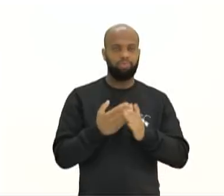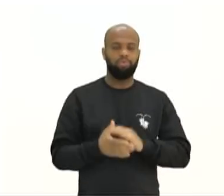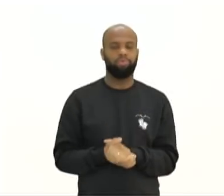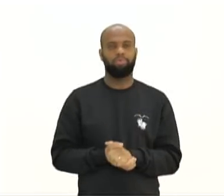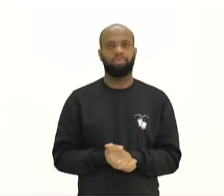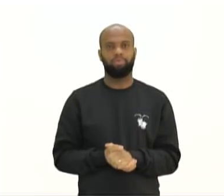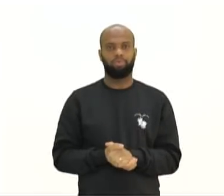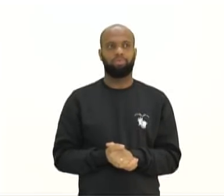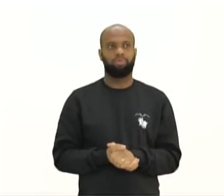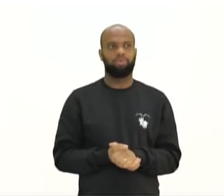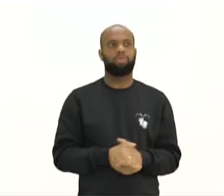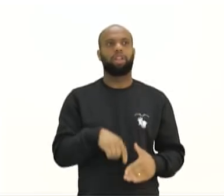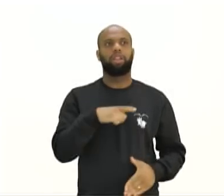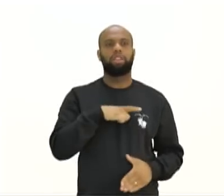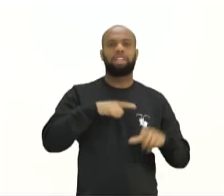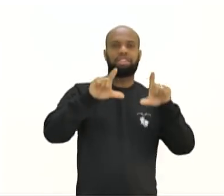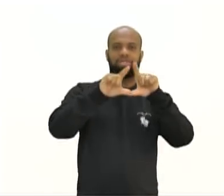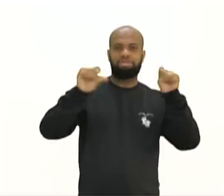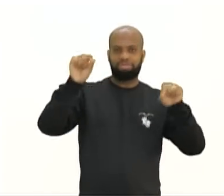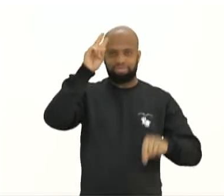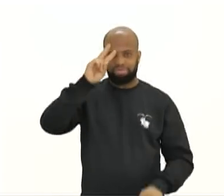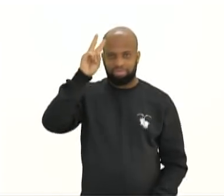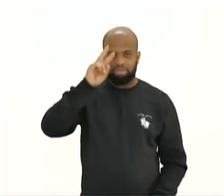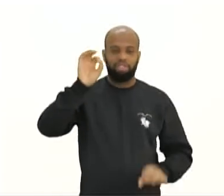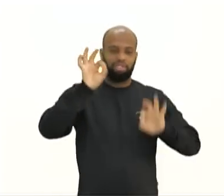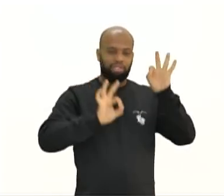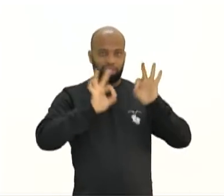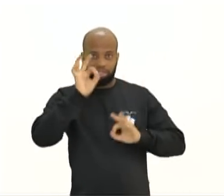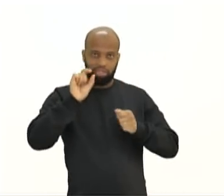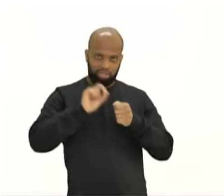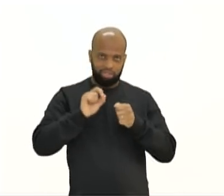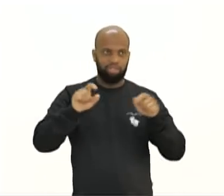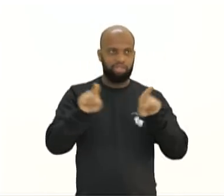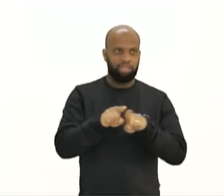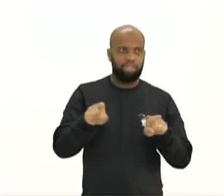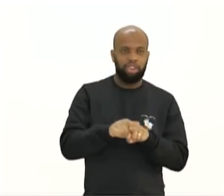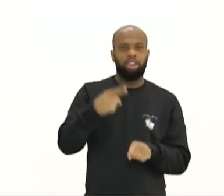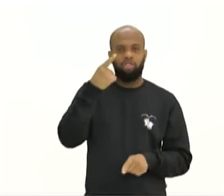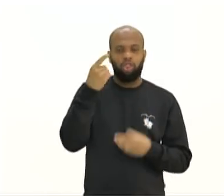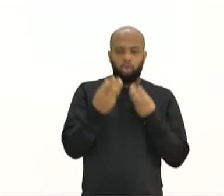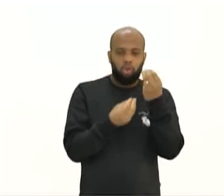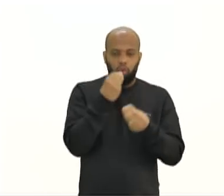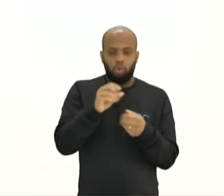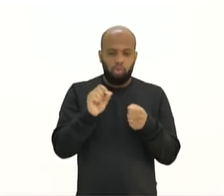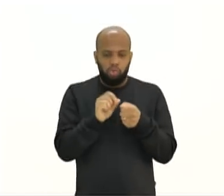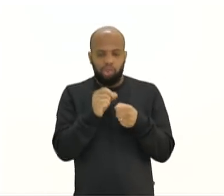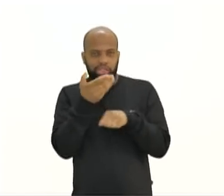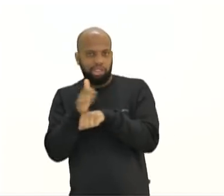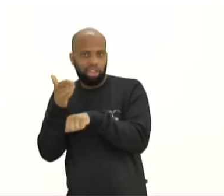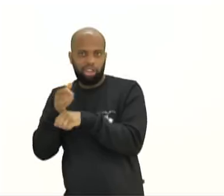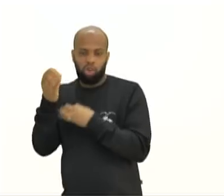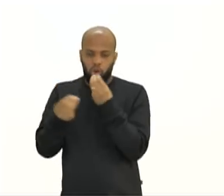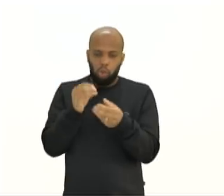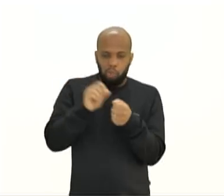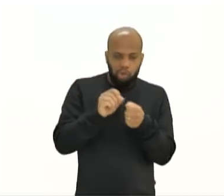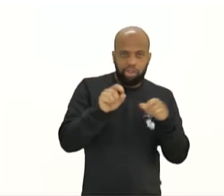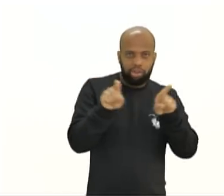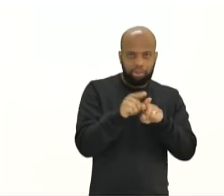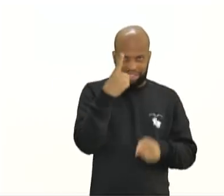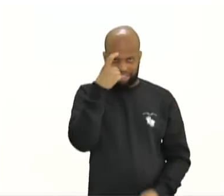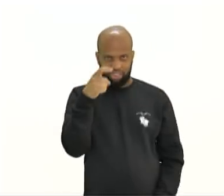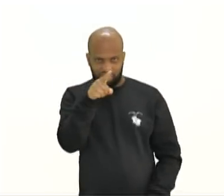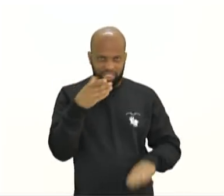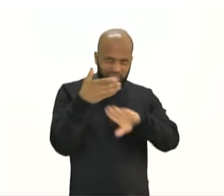strips, lembram? As tirinhas, né? Montamos uma tirinha, colocamos, né, como é que fazia uma tirinha. Você